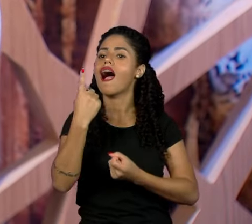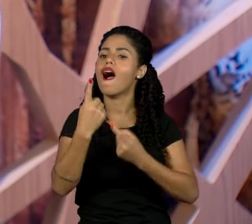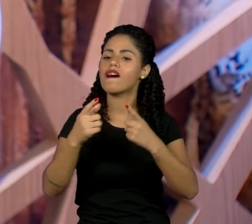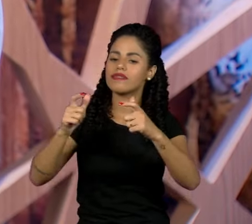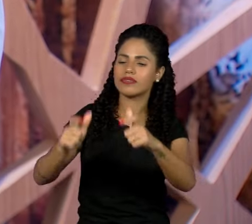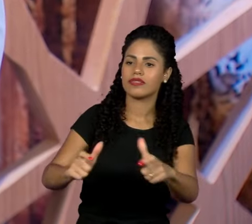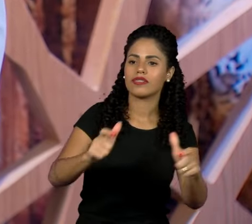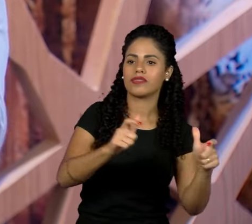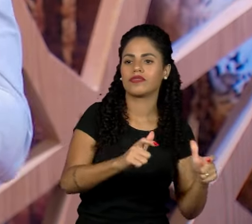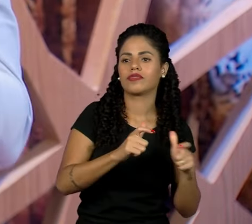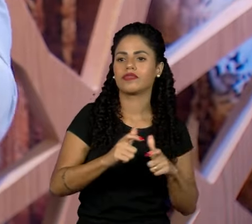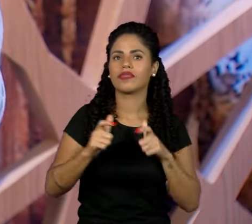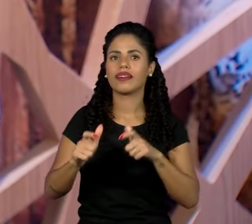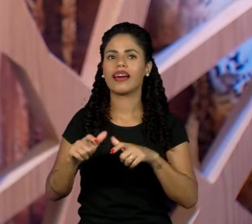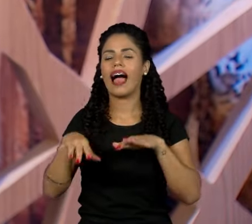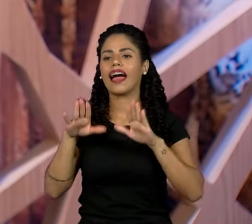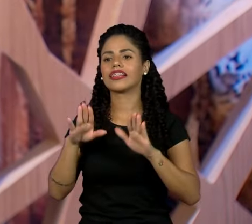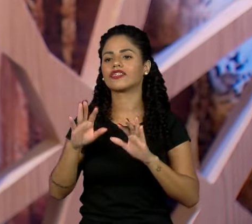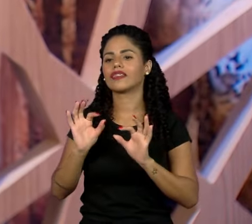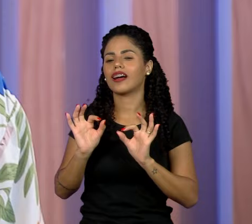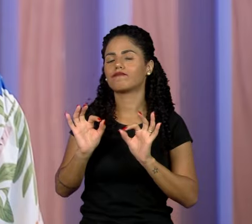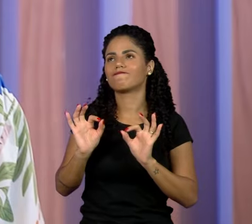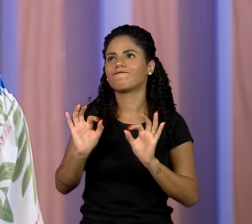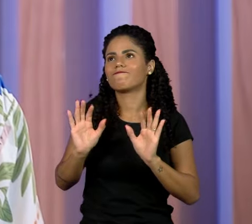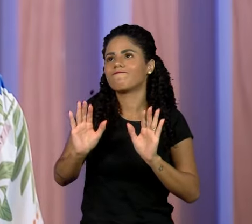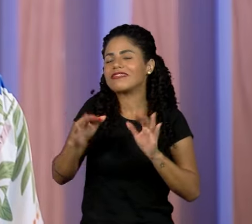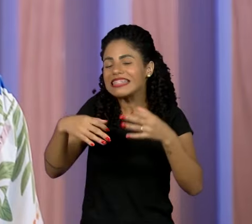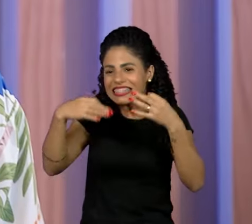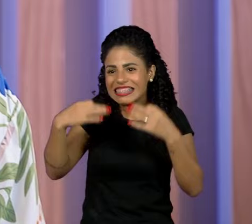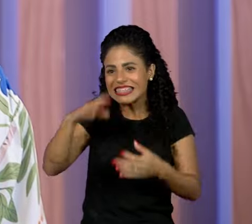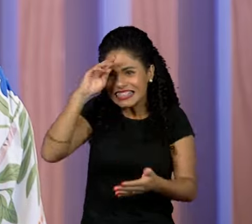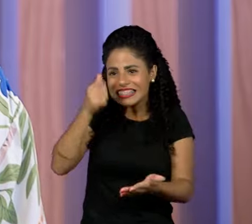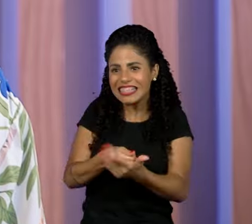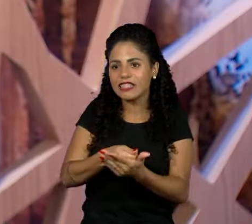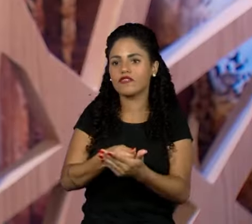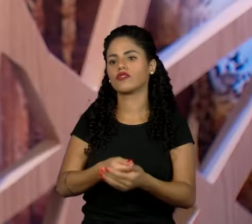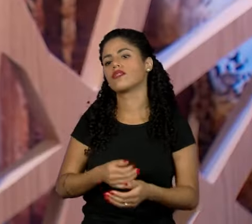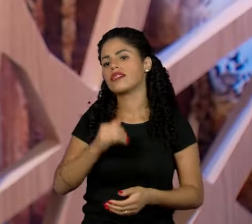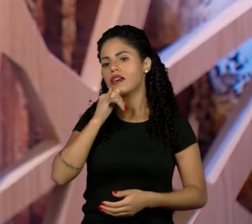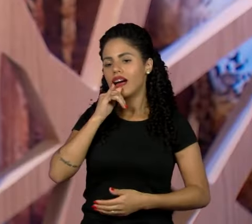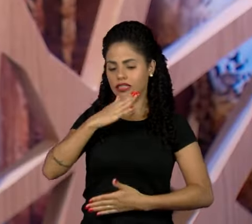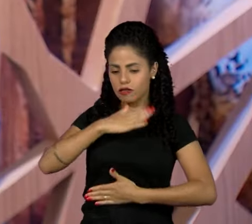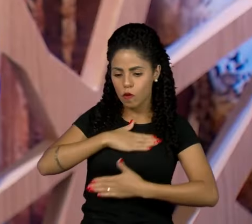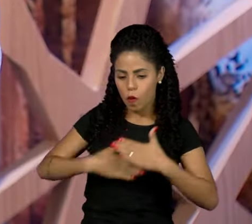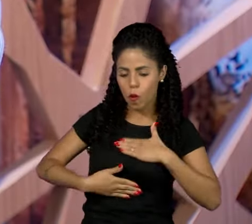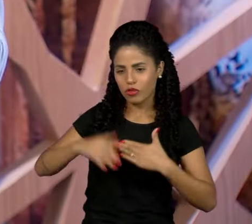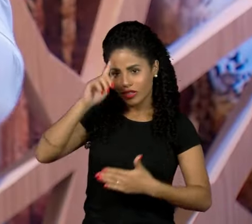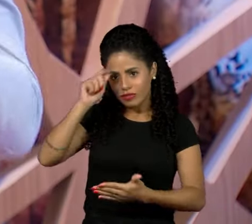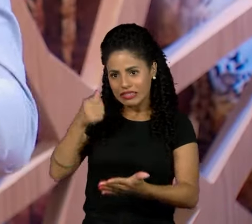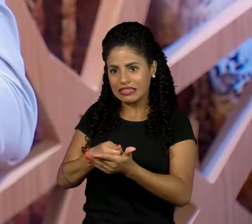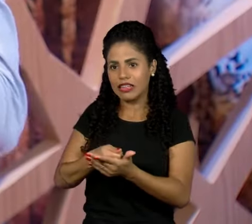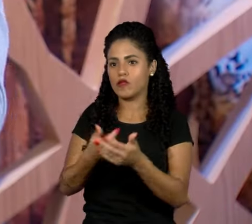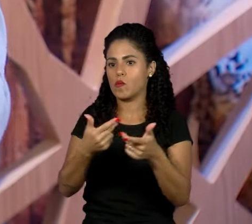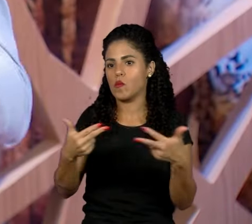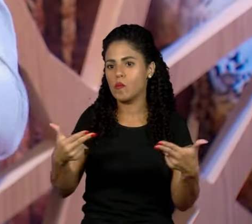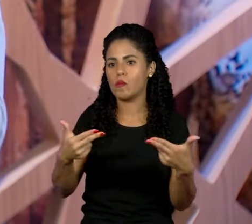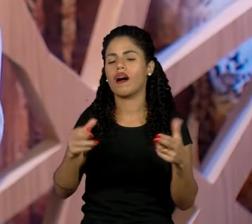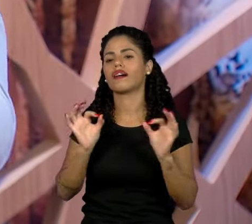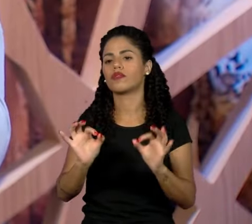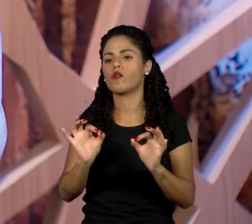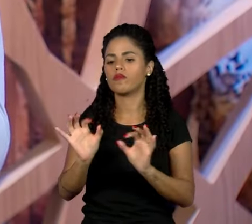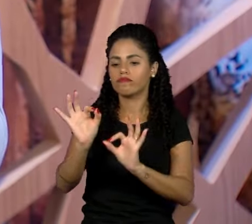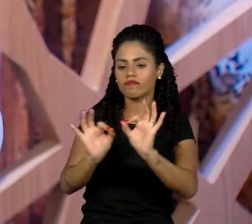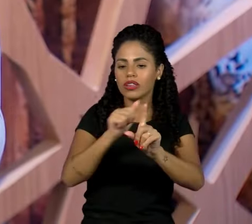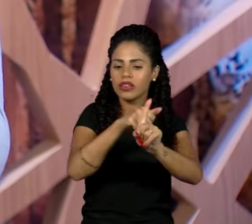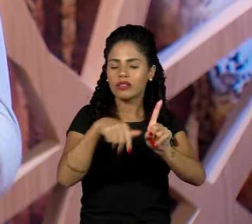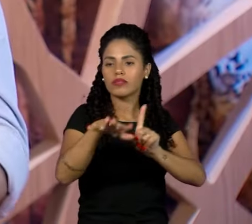lugares estão pré-determinados, como alguns corpos estão pré-determinados, e a sociedade se